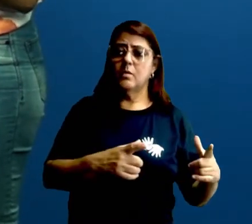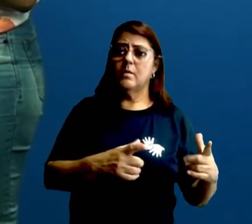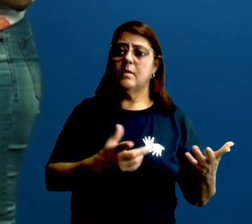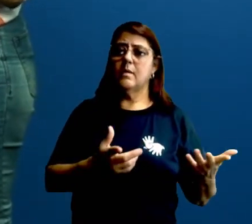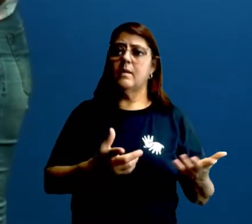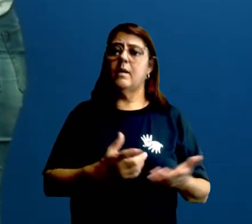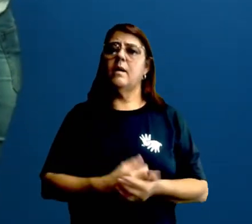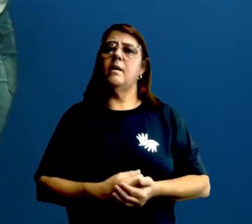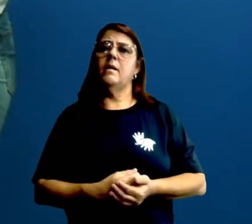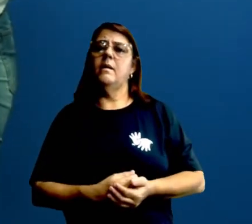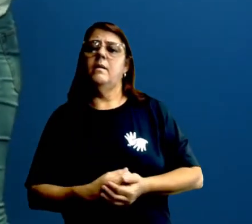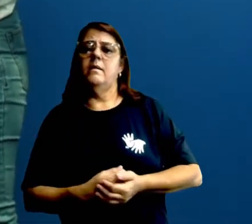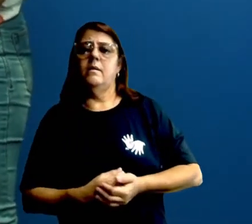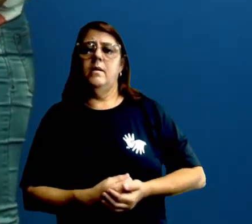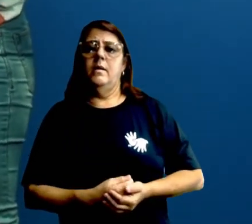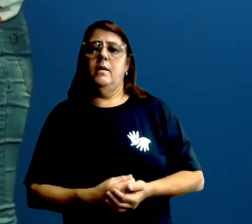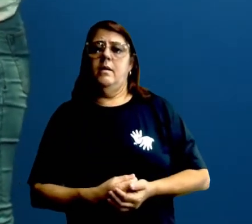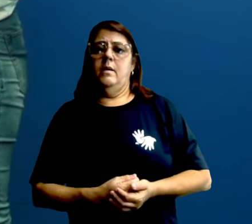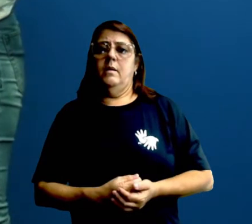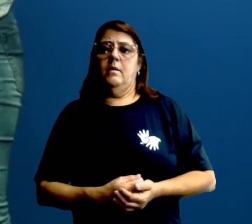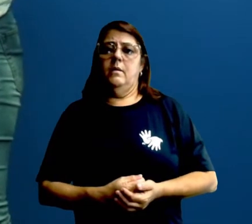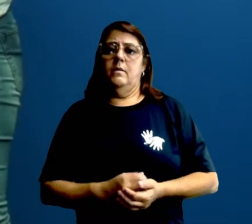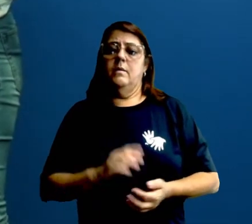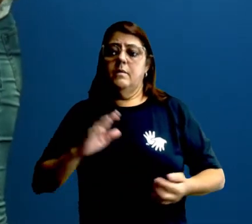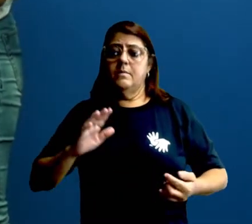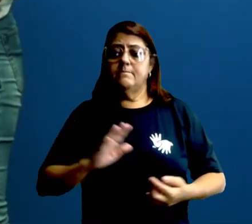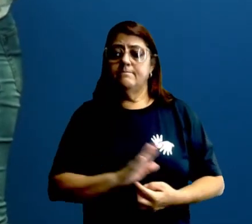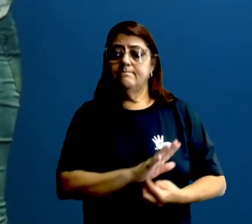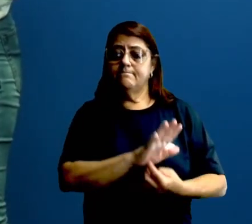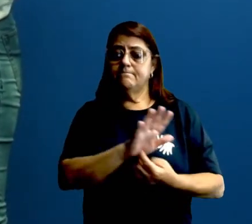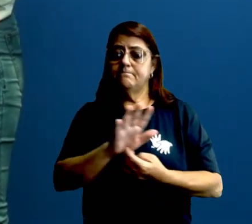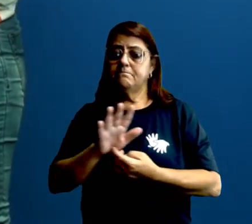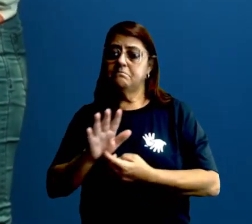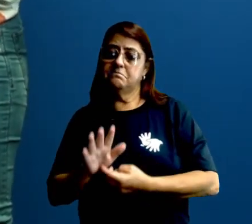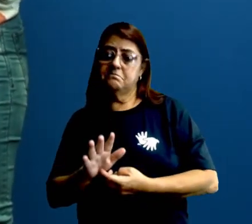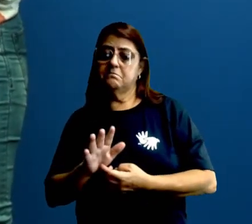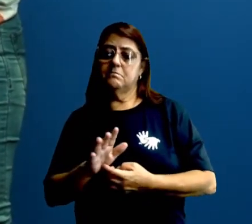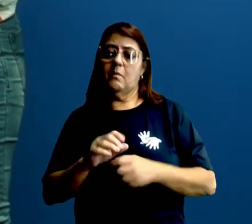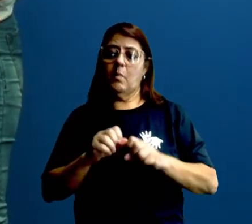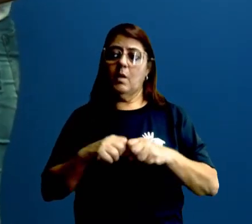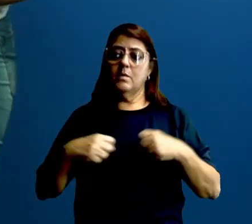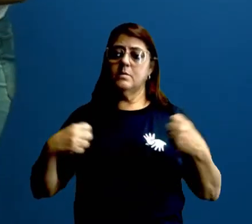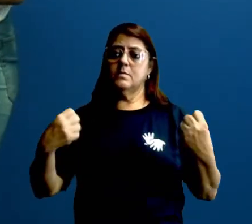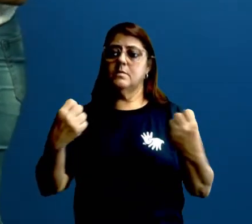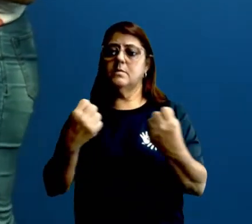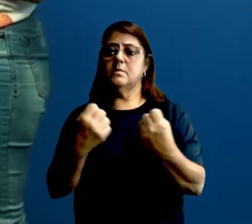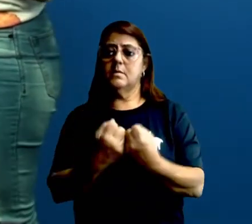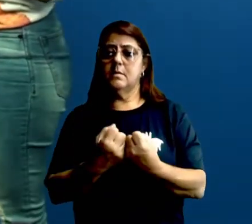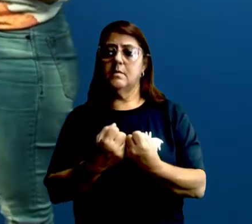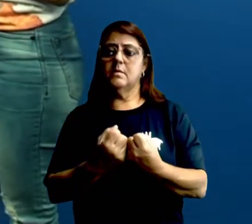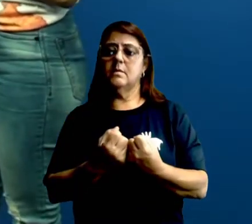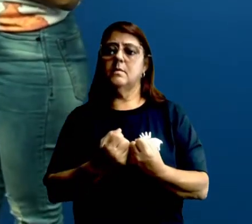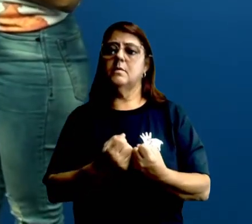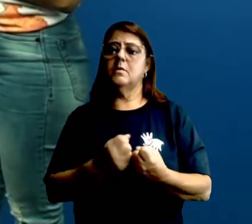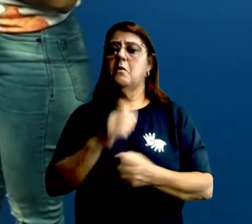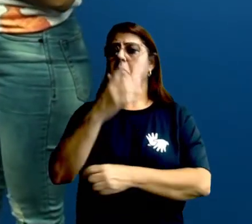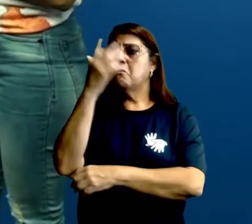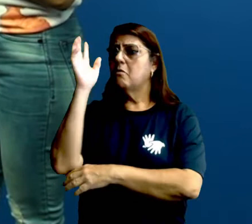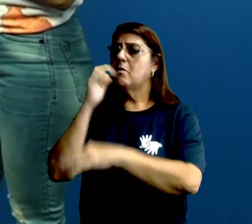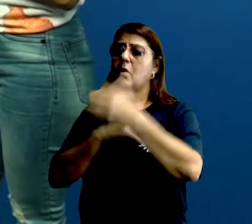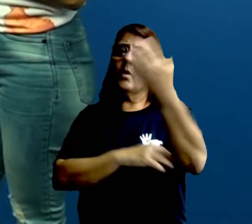pode ser considerado ou vai representar uma determinada sociedade.